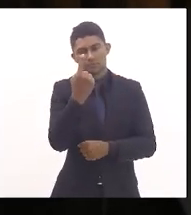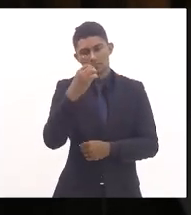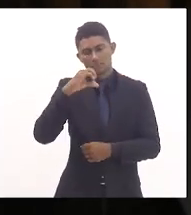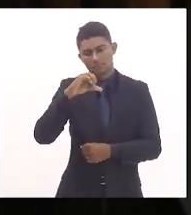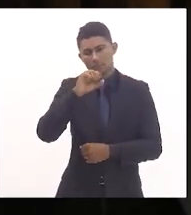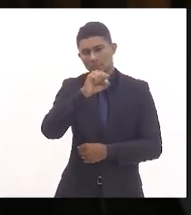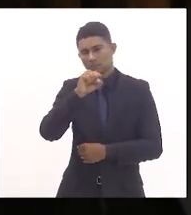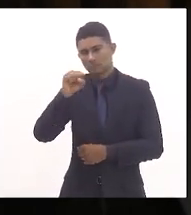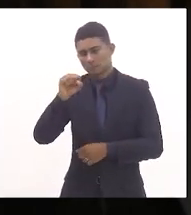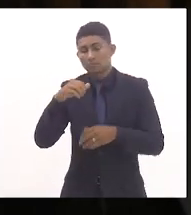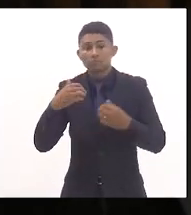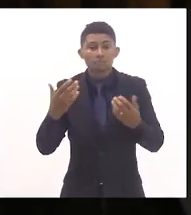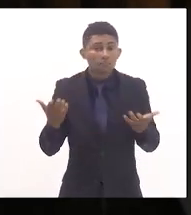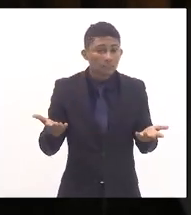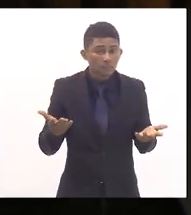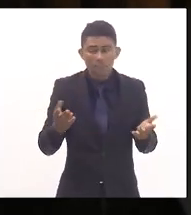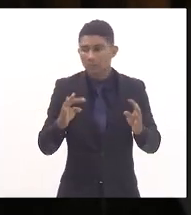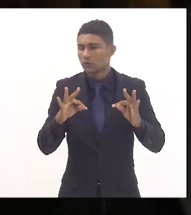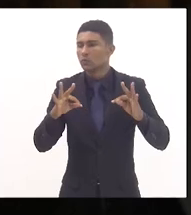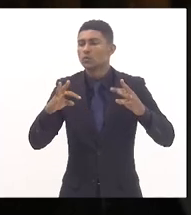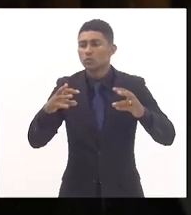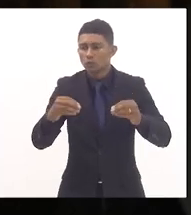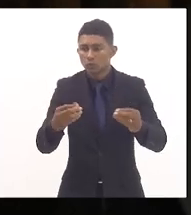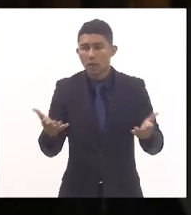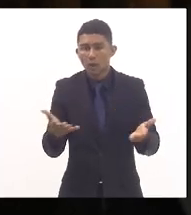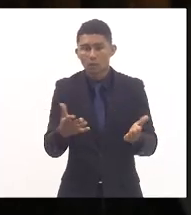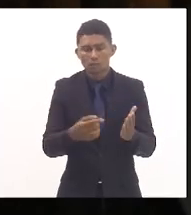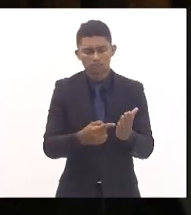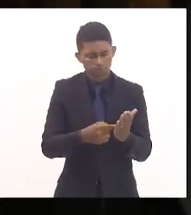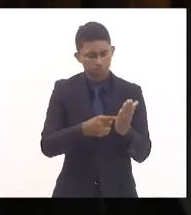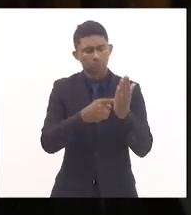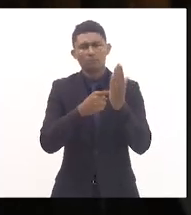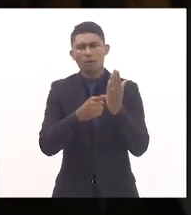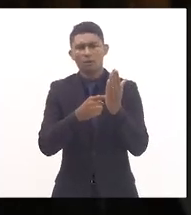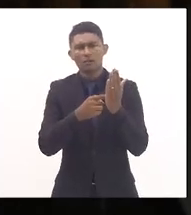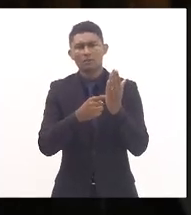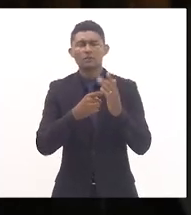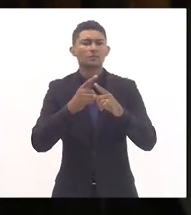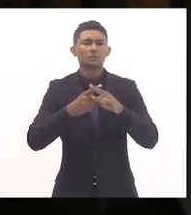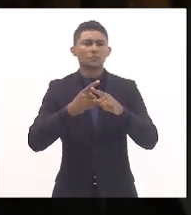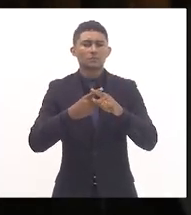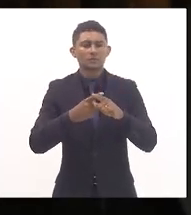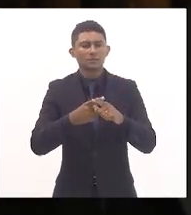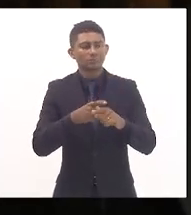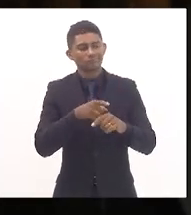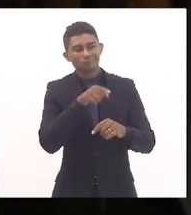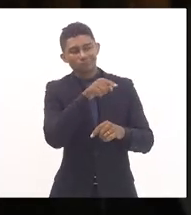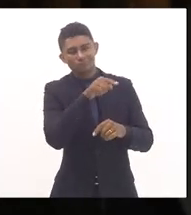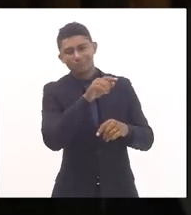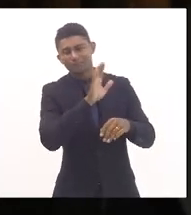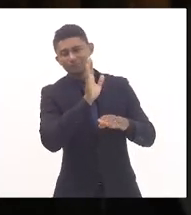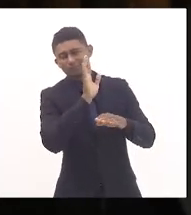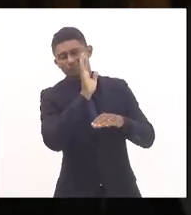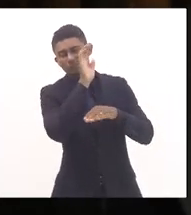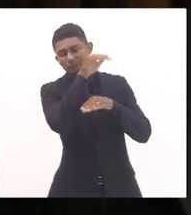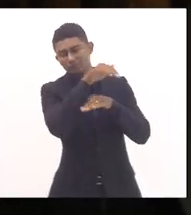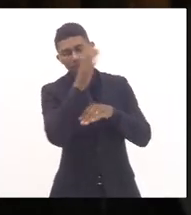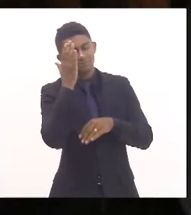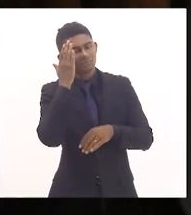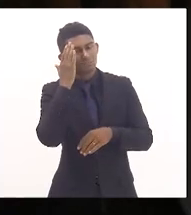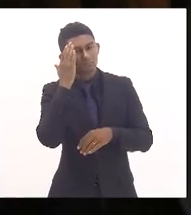tudo vem à tona porque no fundo no fundo a